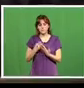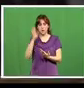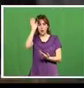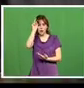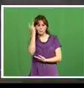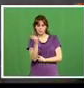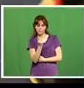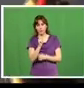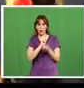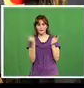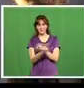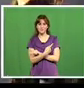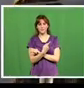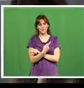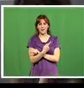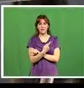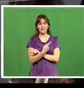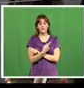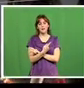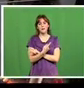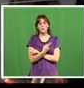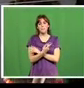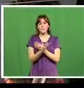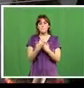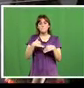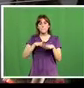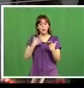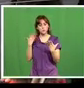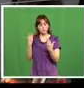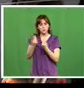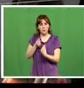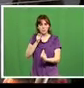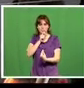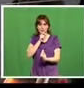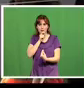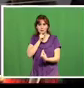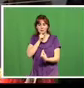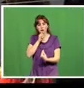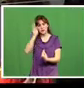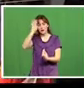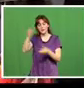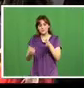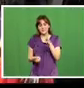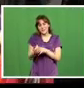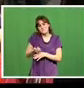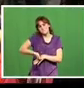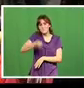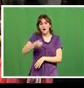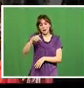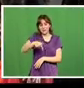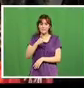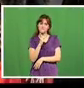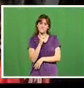são dois animais antagonistas um do outro e só juntos é que eles conseguem realmente criar um futuro melhor para eles